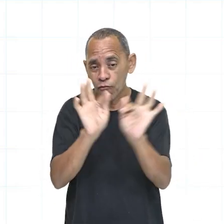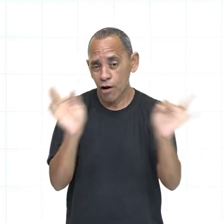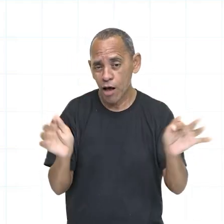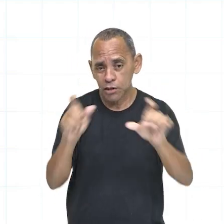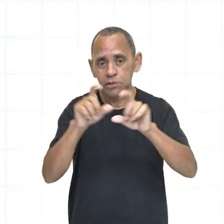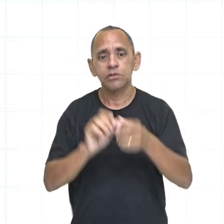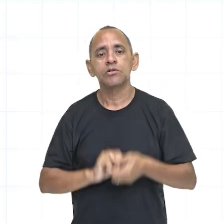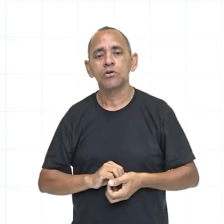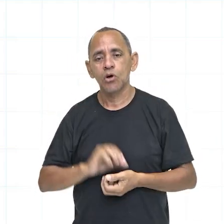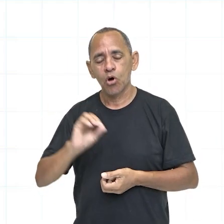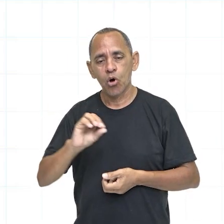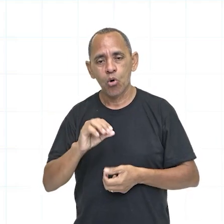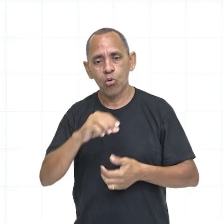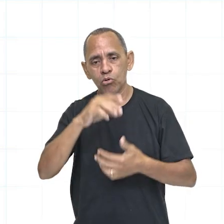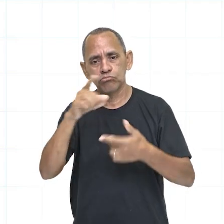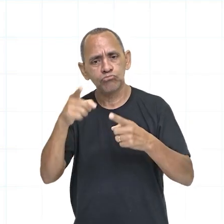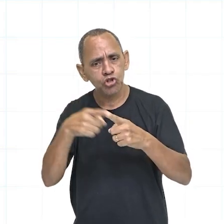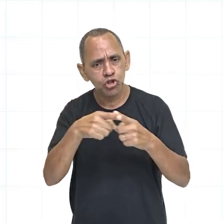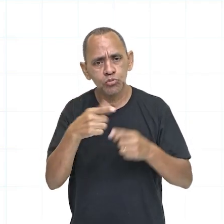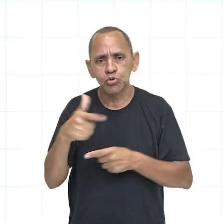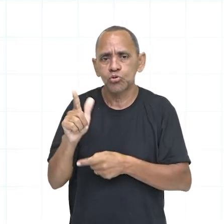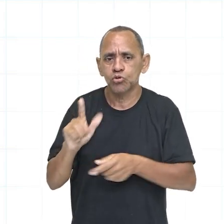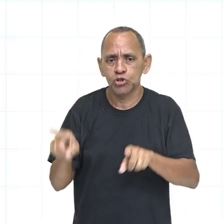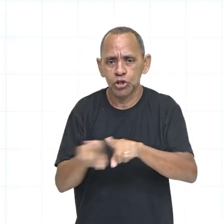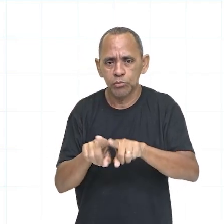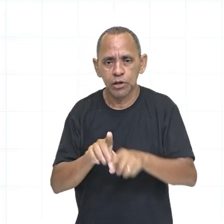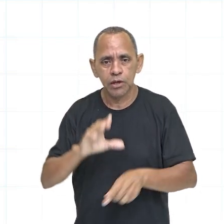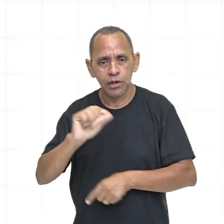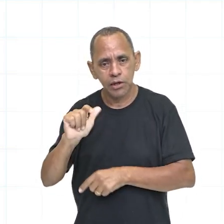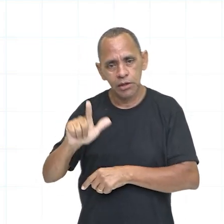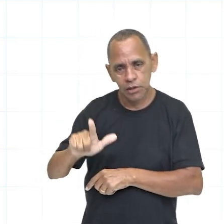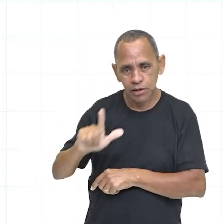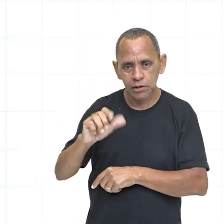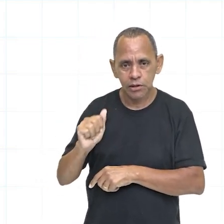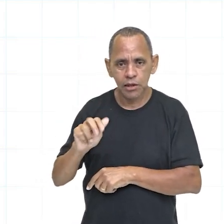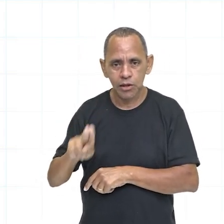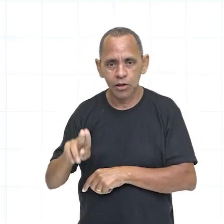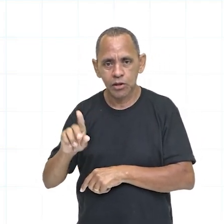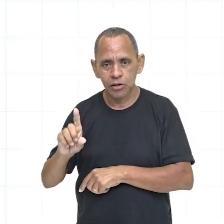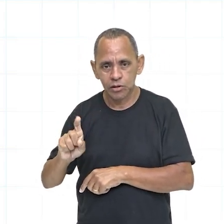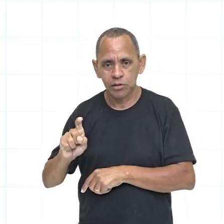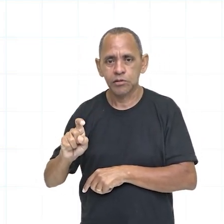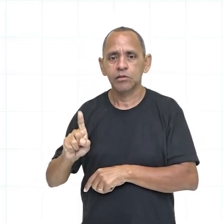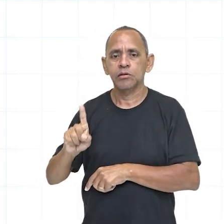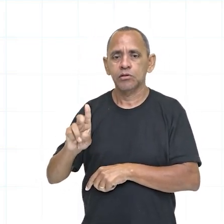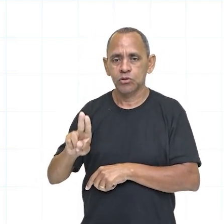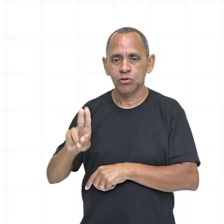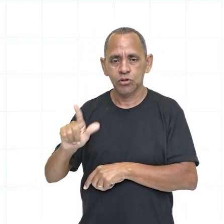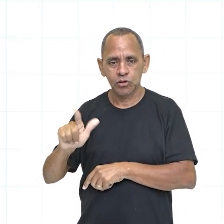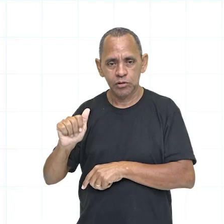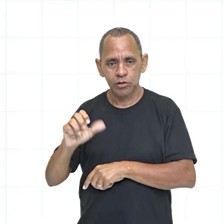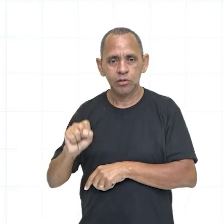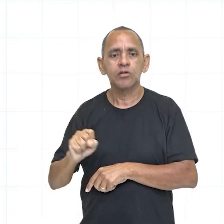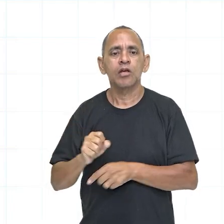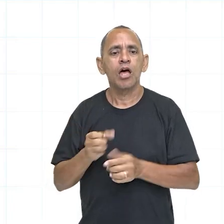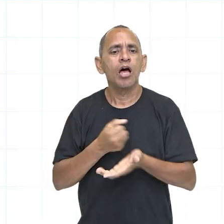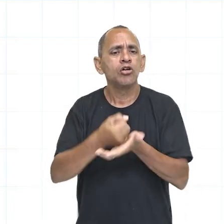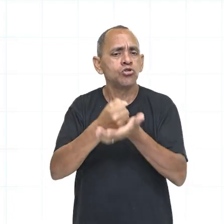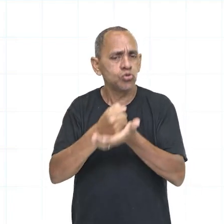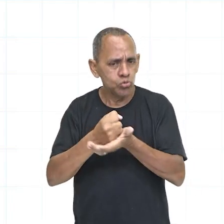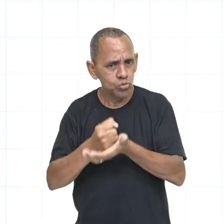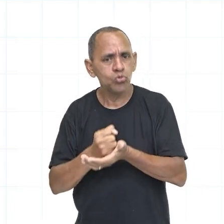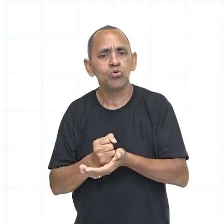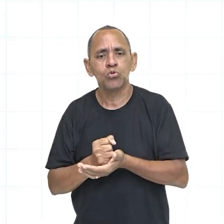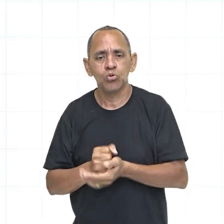ou cláusulas. Elas ajudam a tornar nossas frases mais coesas